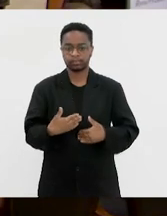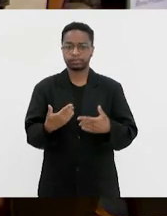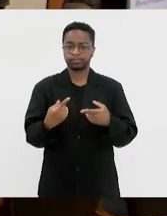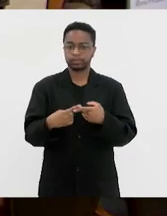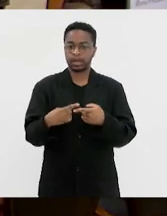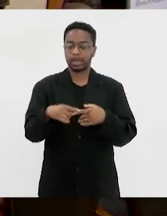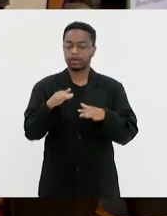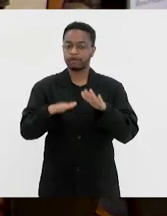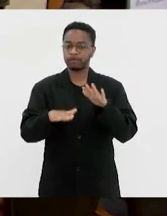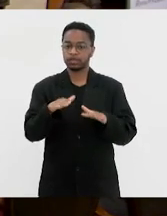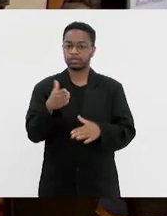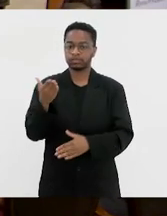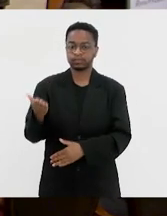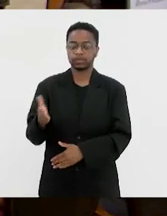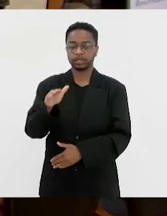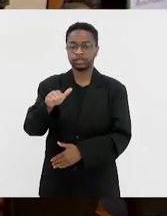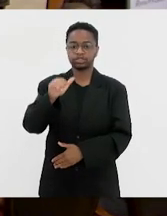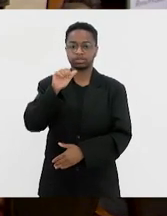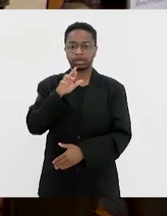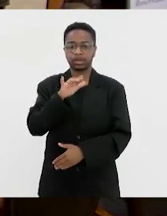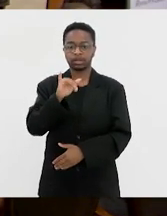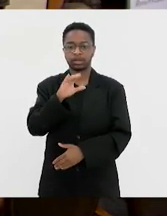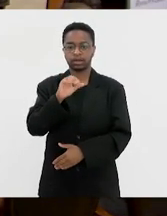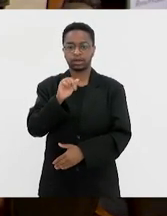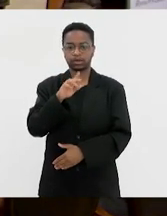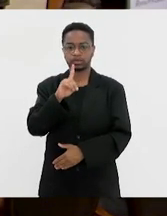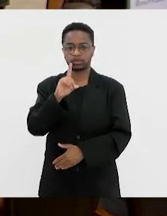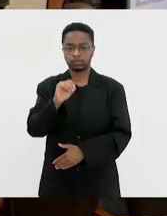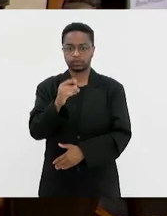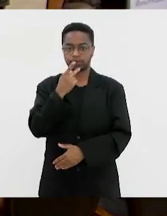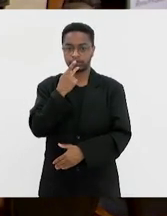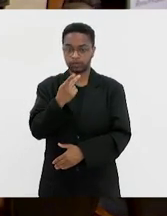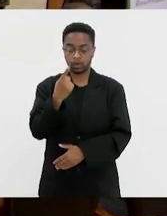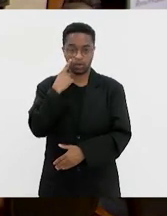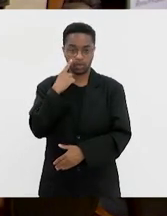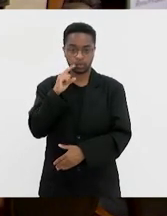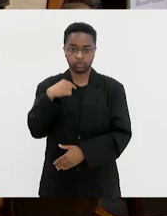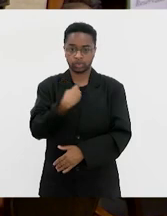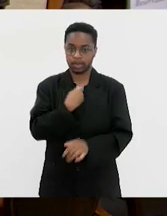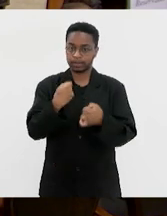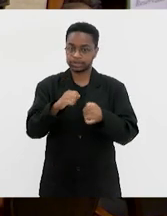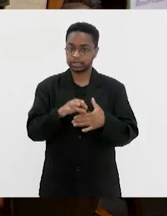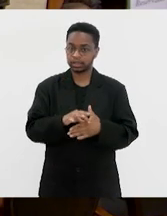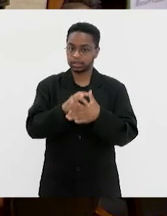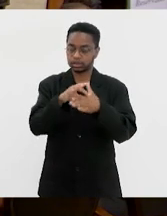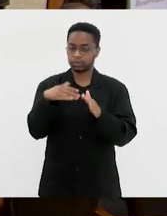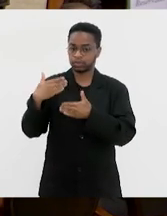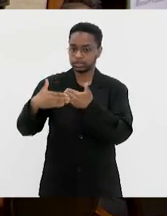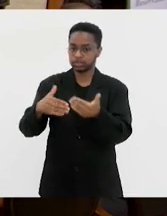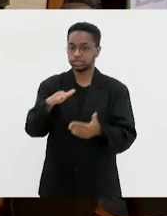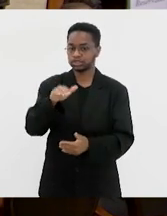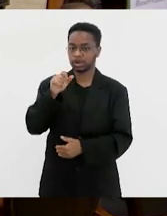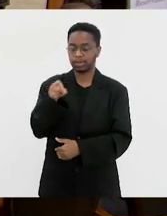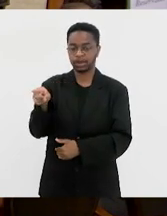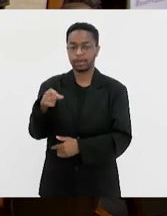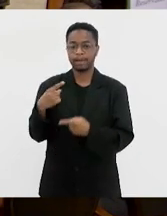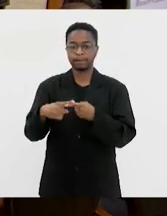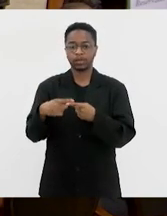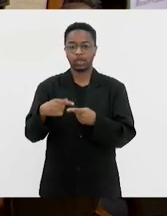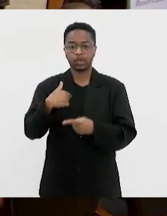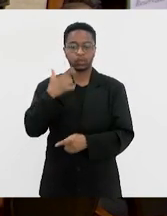Valtinho Paixão chama Ricardo Lucena e fala: aqui, Ricardo, nós temos que liderar esse processo, chama o Jorge, porque eu não acho